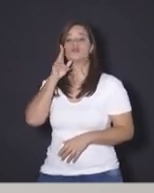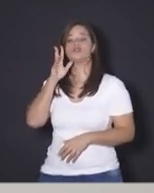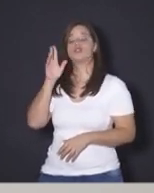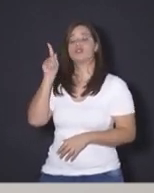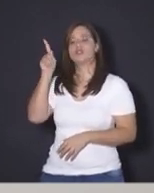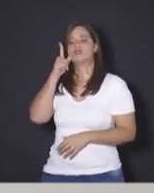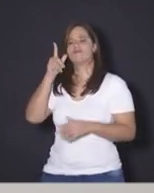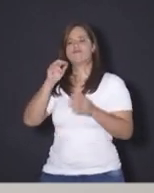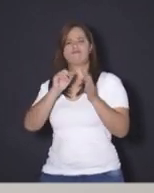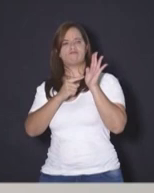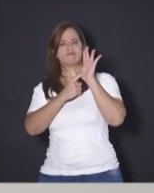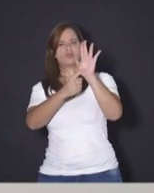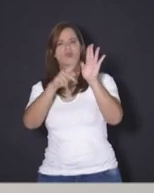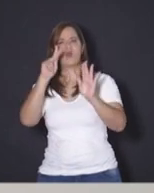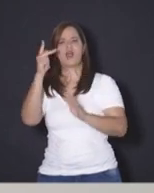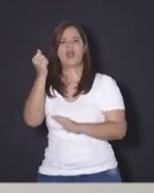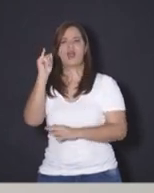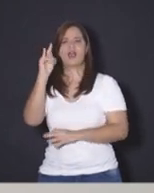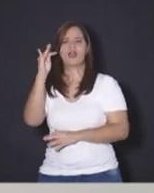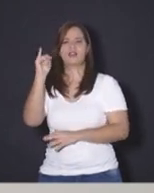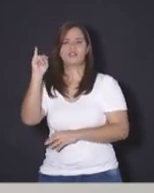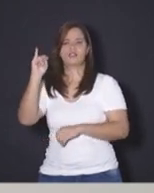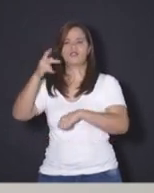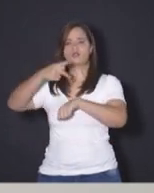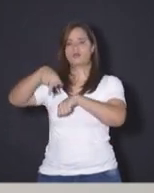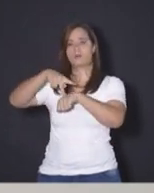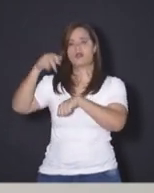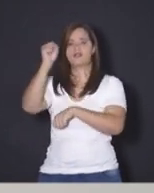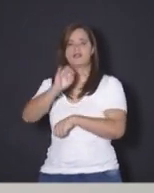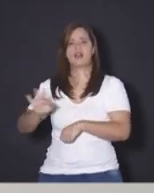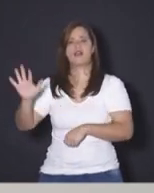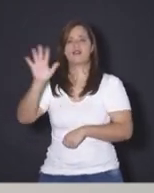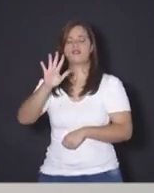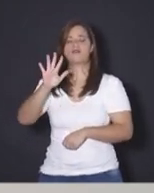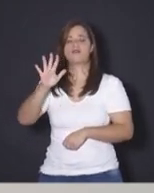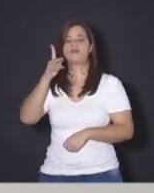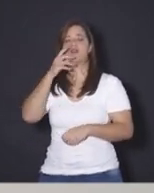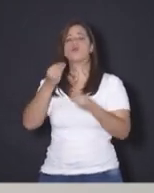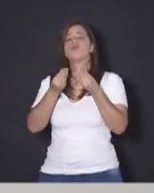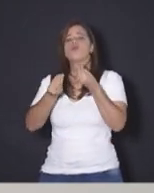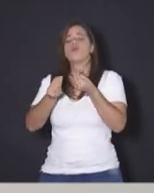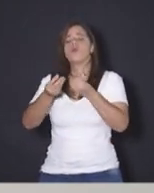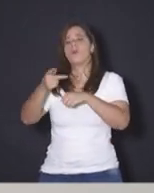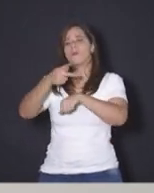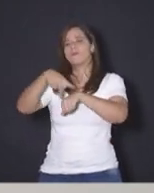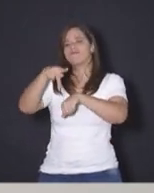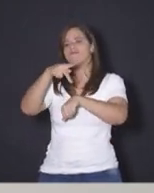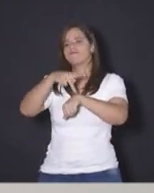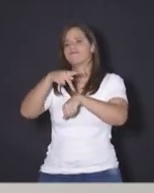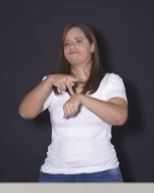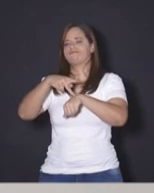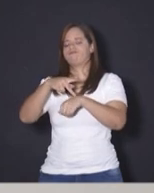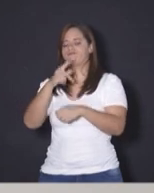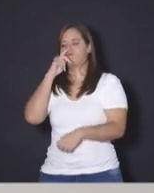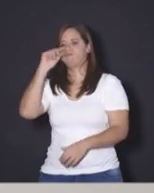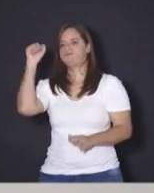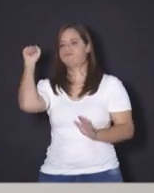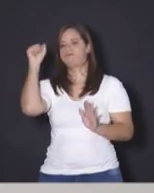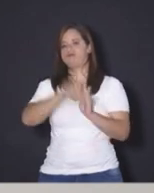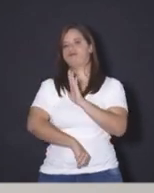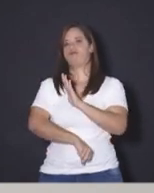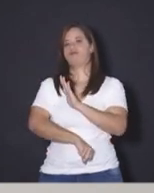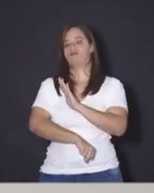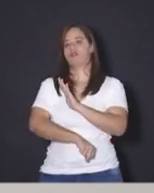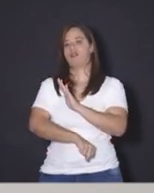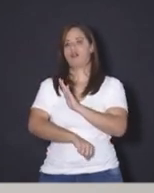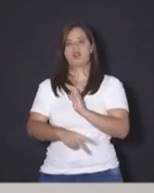haiti os países africanos como país de merda que não